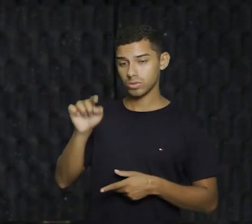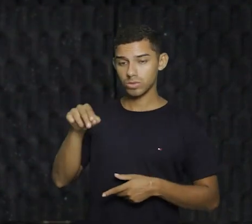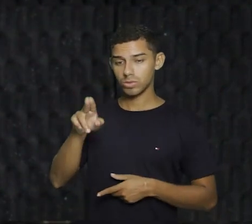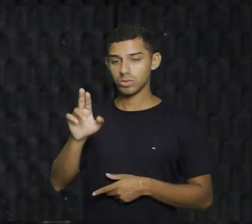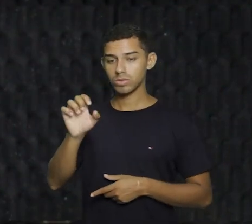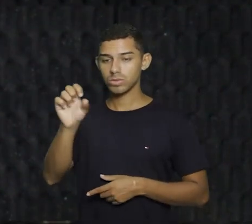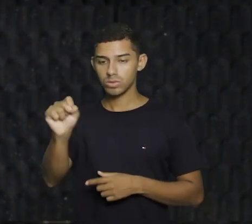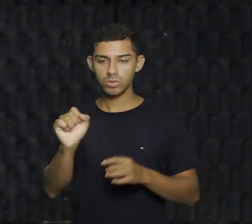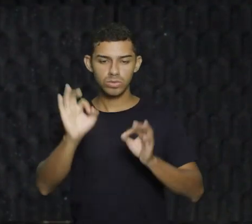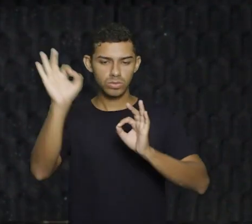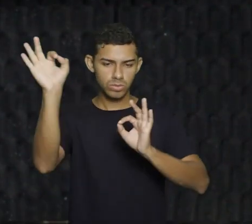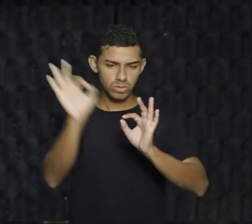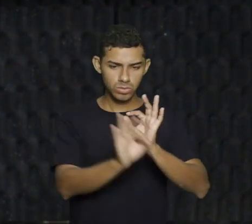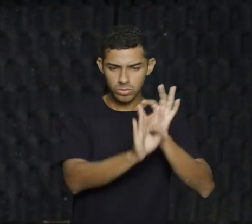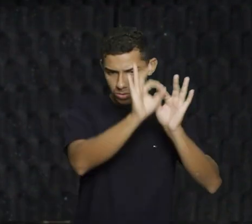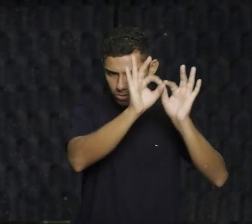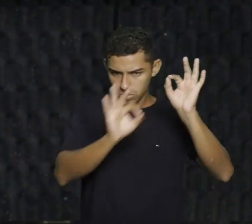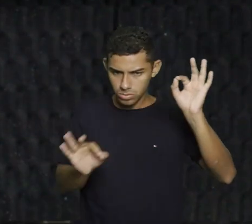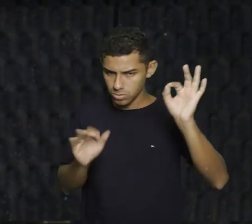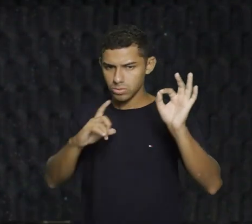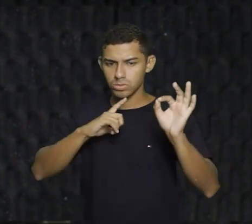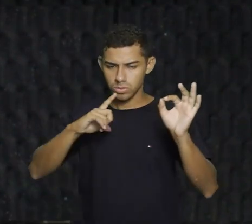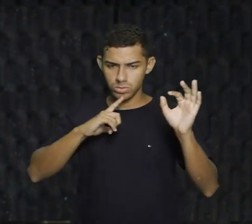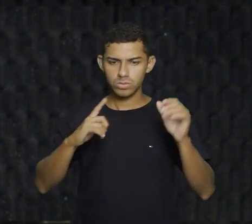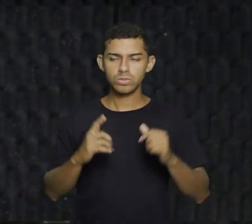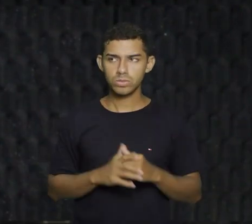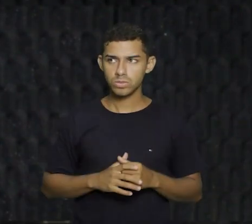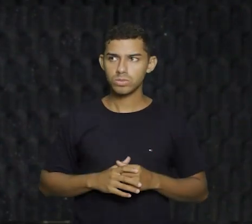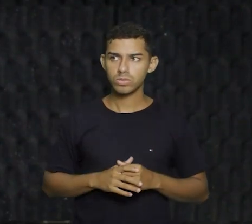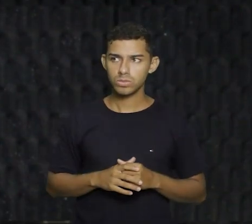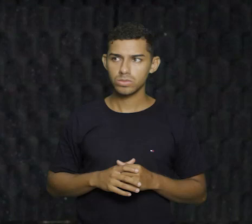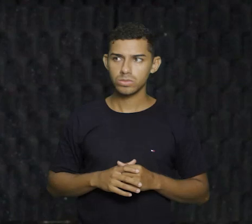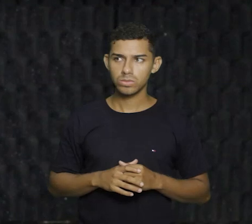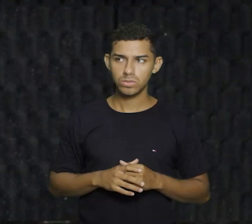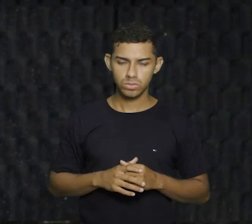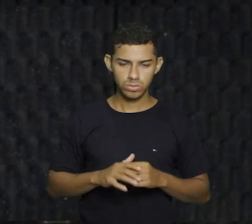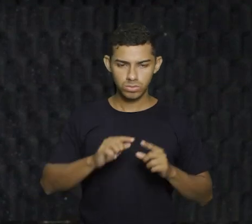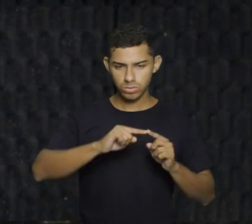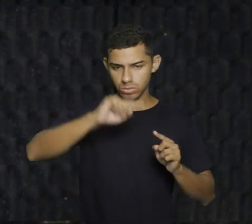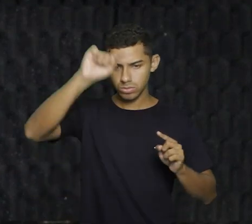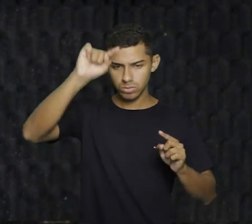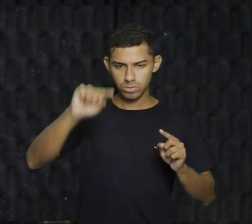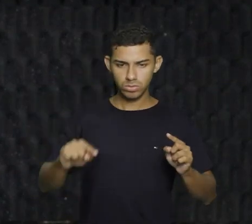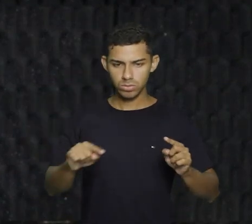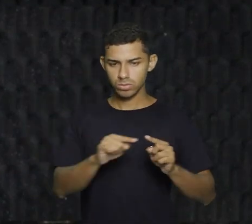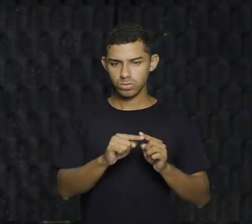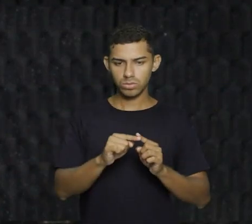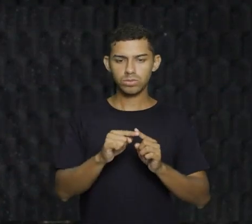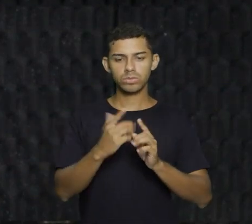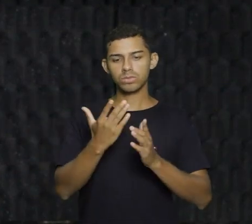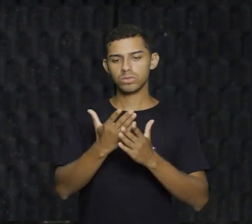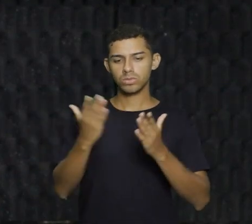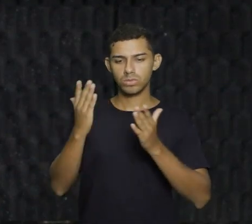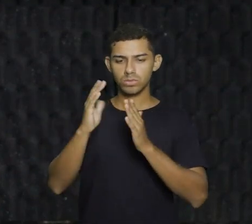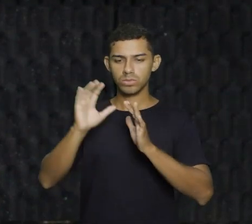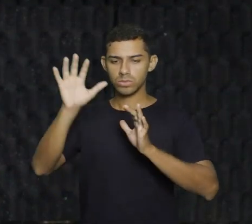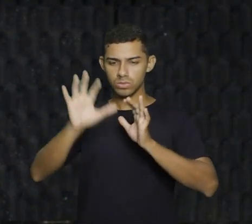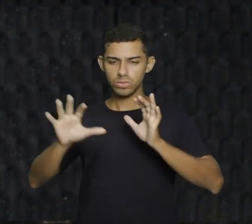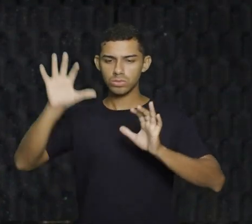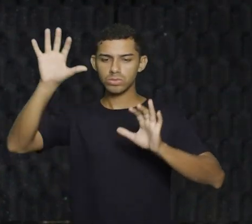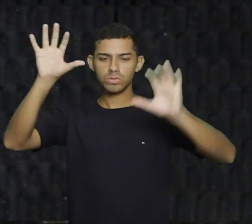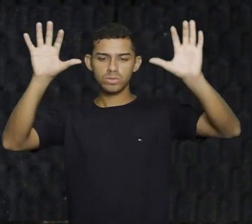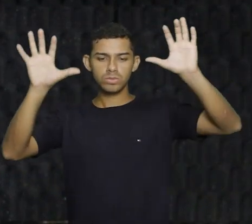você traçar, professor, essa estrutura tem a mesma composição geométrica? Triângulo, dividindo na metade, figuras em cima, figuras